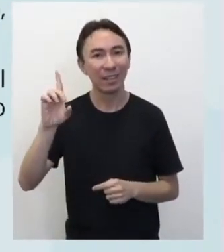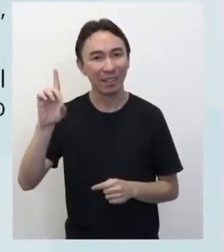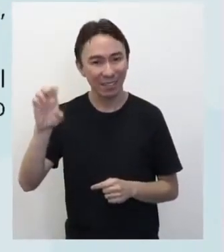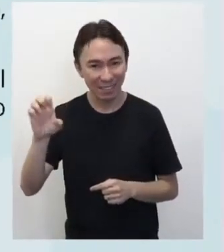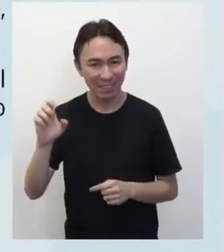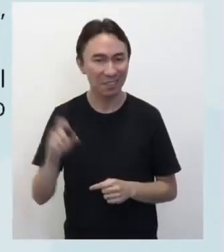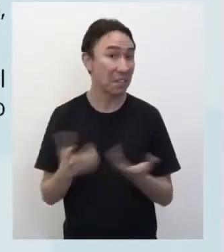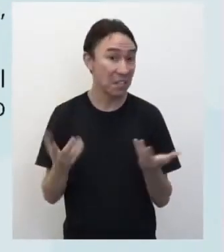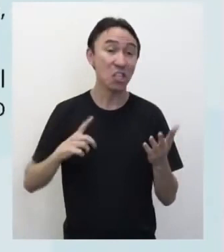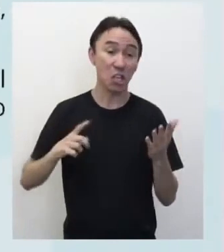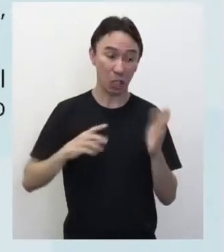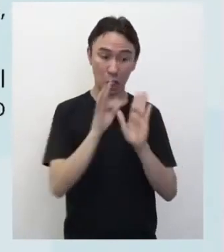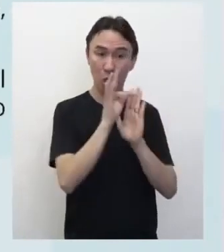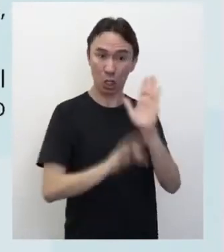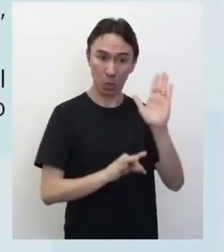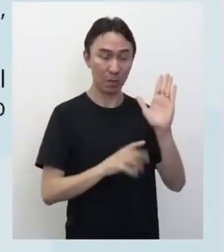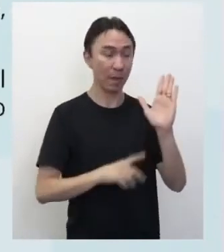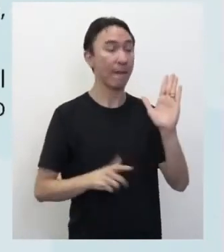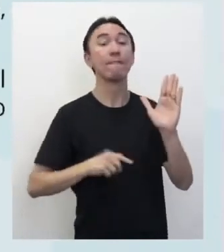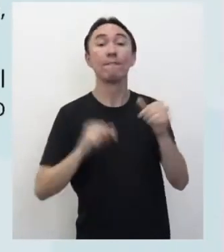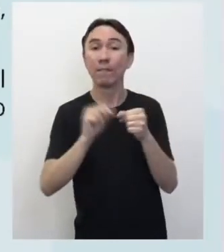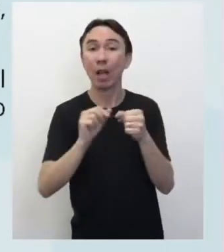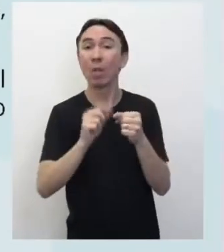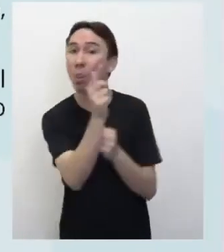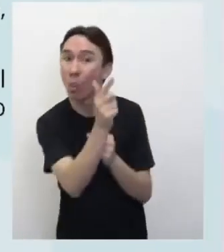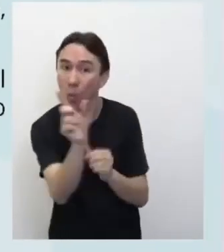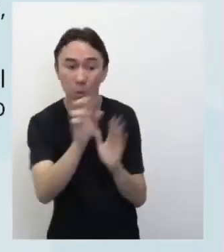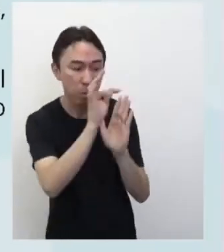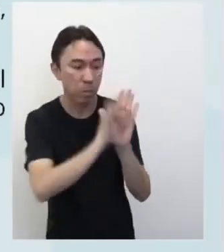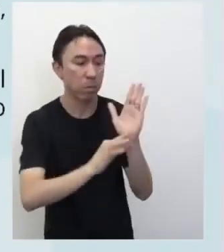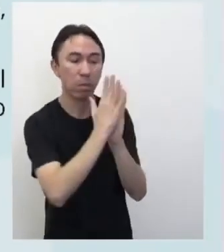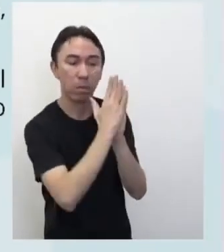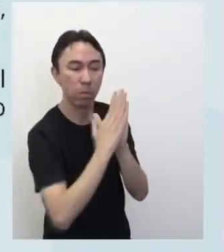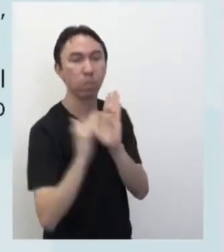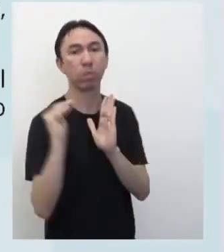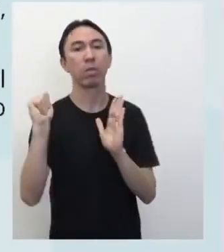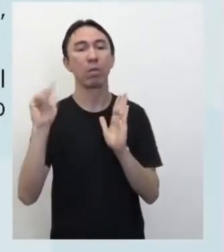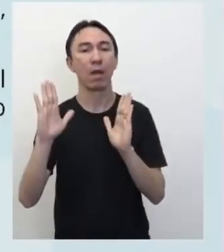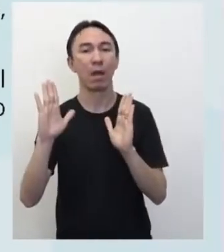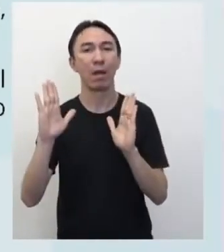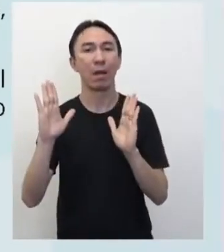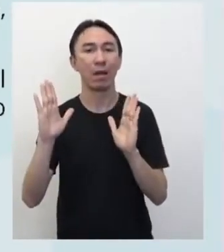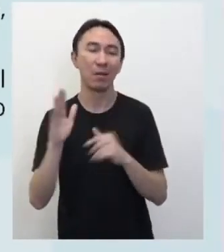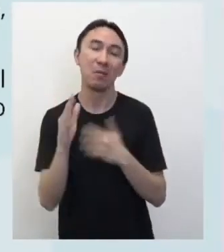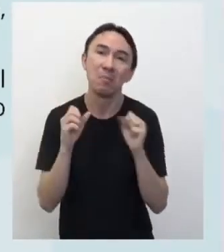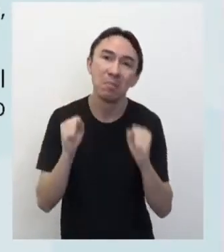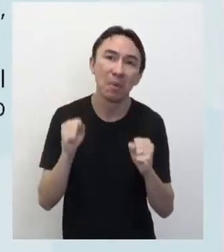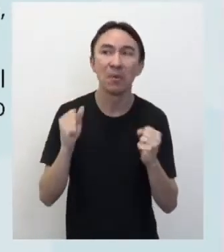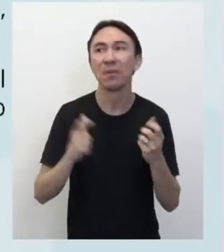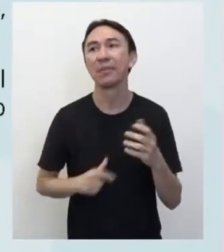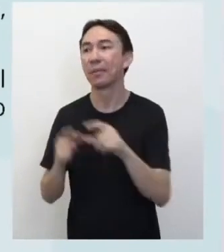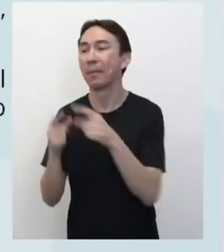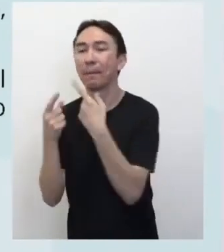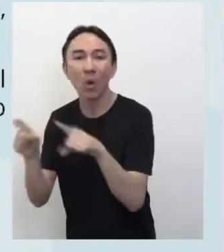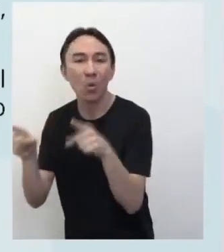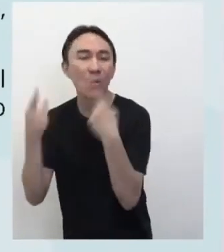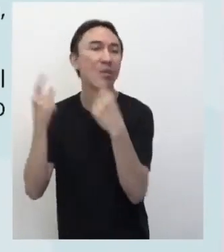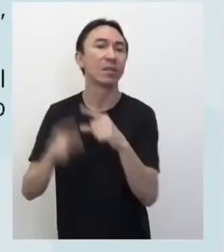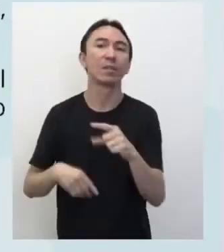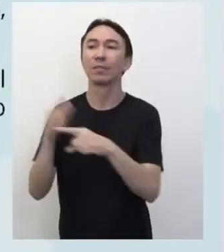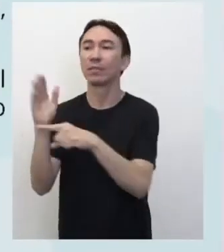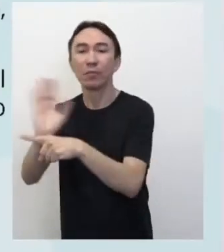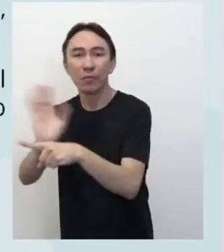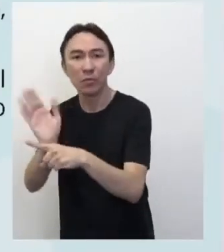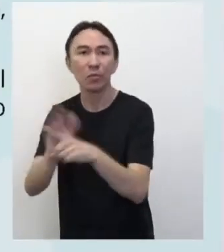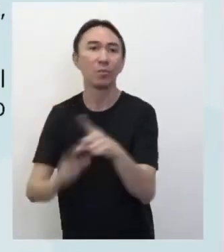quando a referência implícita ou explícita de um texto em outro. Pode ocorrer também em músicas, filmes, novelas, como a gente já viu,